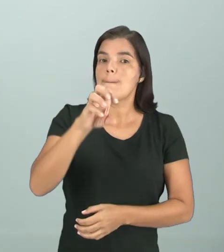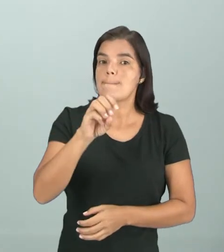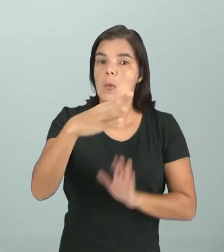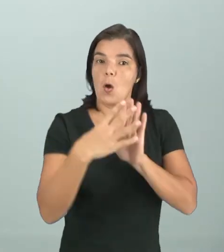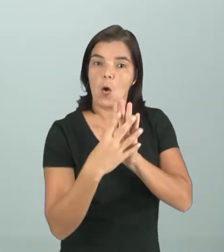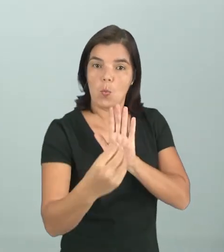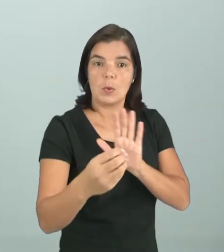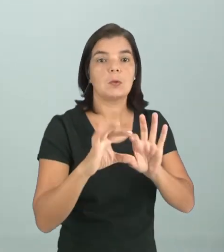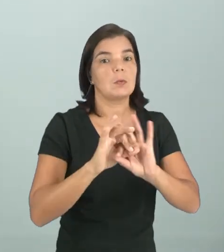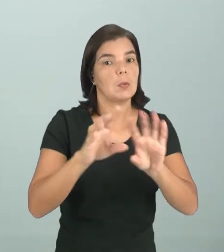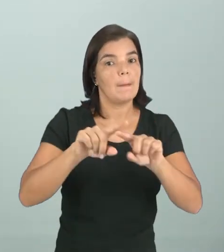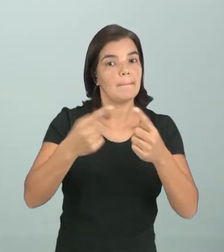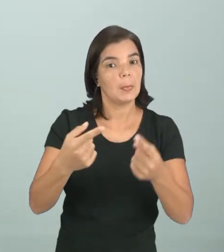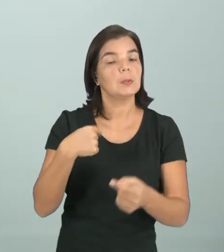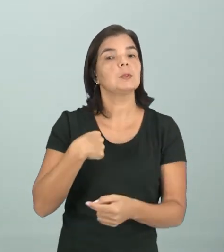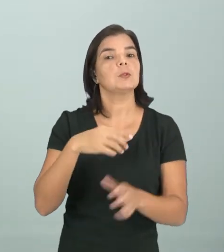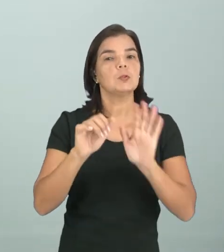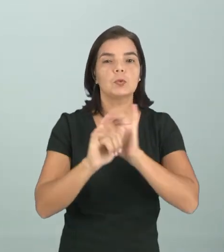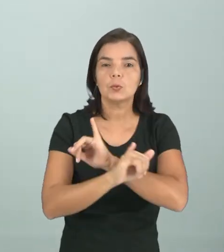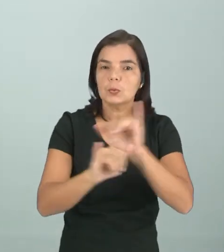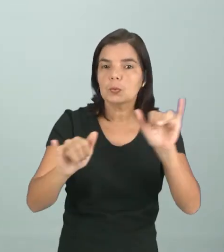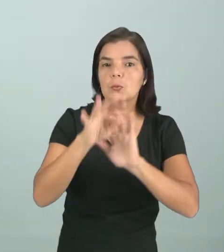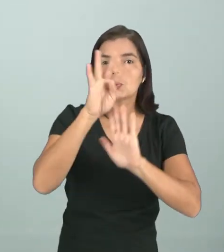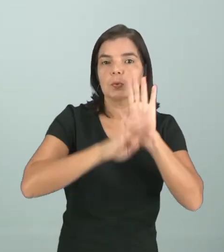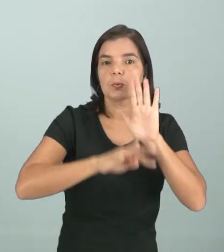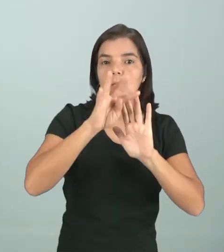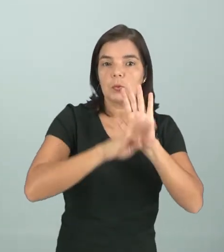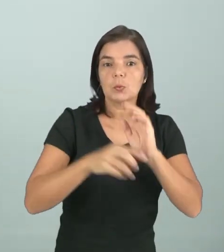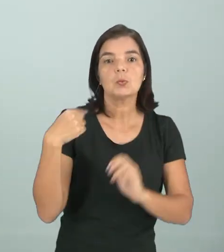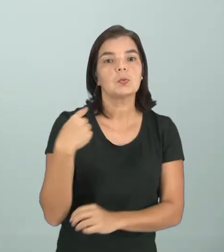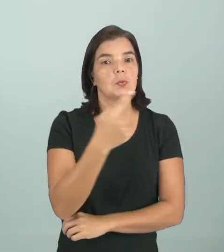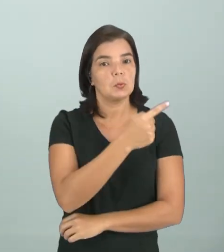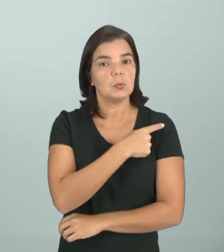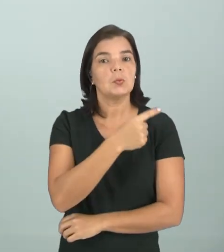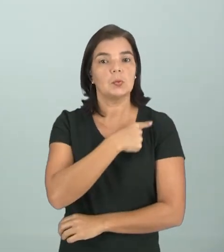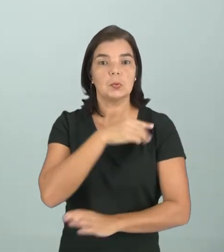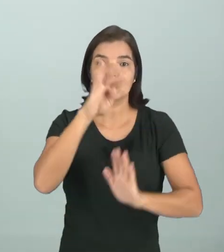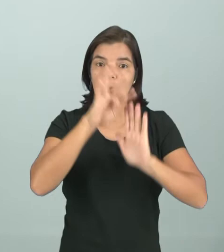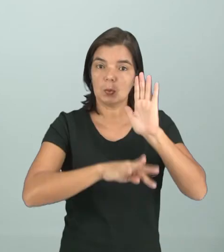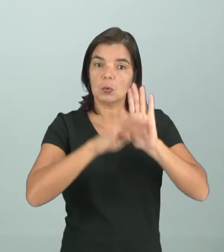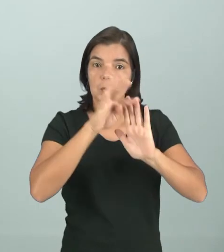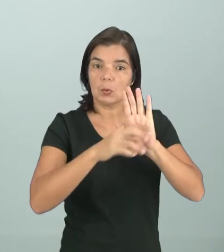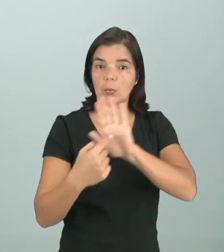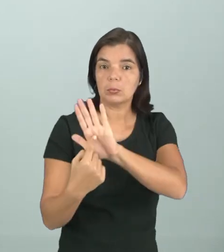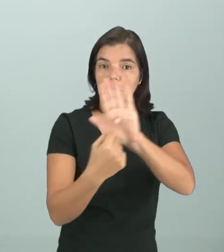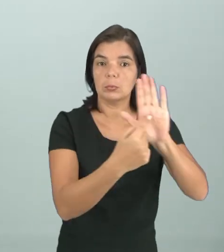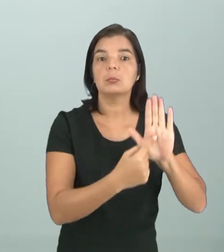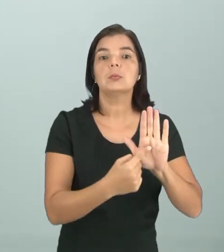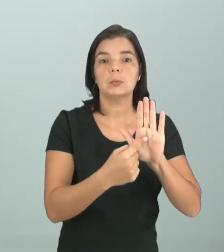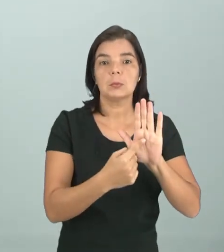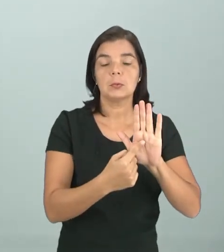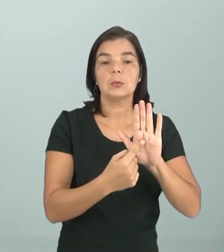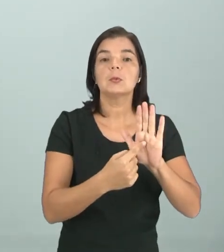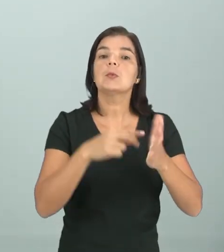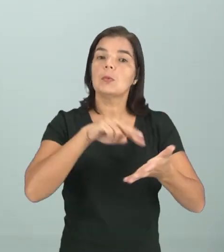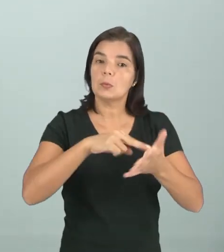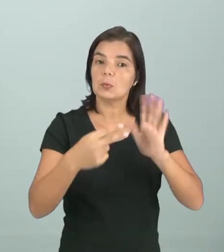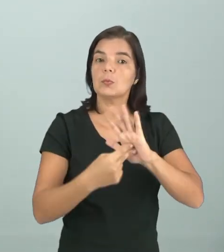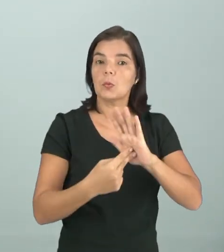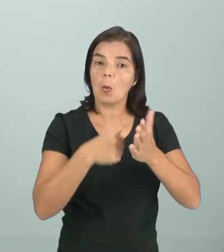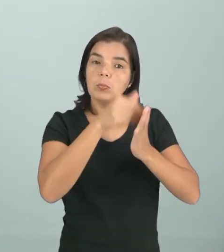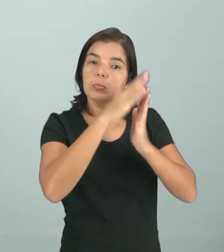que permitem isso. Quando nós publicamos um texto, quando nós colocamos o nosso texto para exposição, e esse texto pode